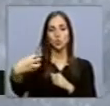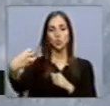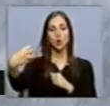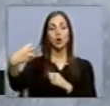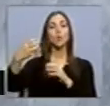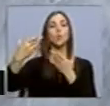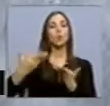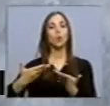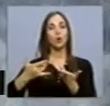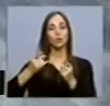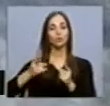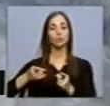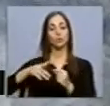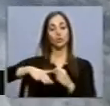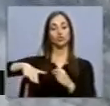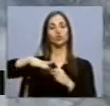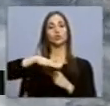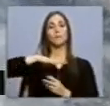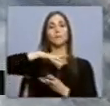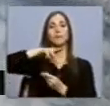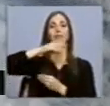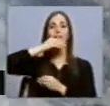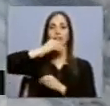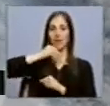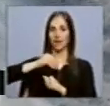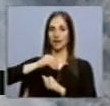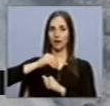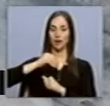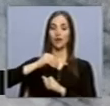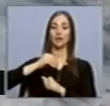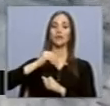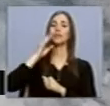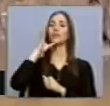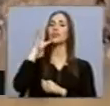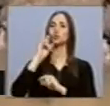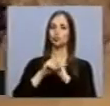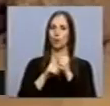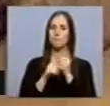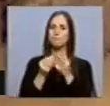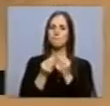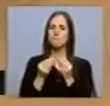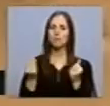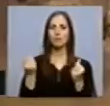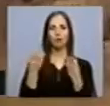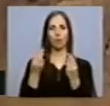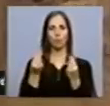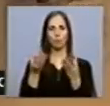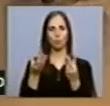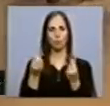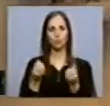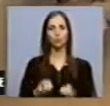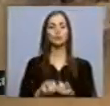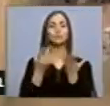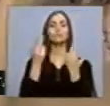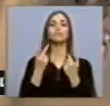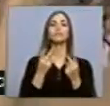está presentemente a Terra. E, portanto, isto quer dizer que havia um grande entulho, um grande material para formar os planetas